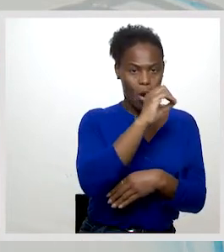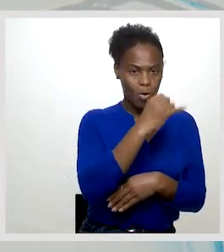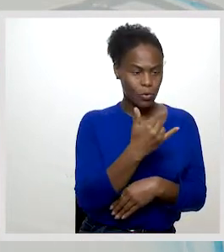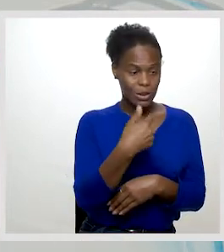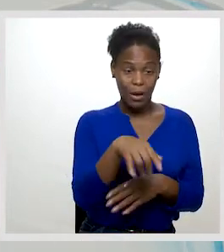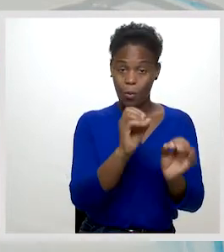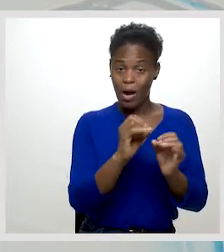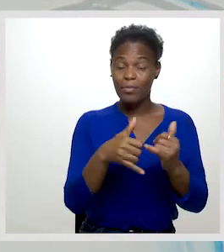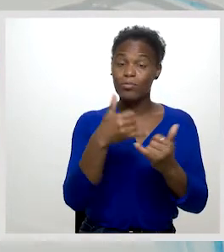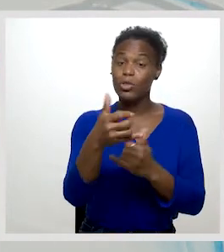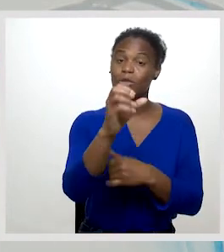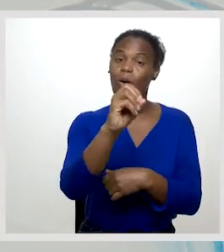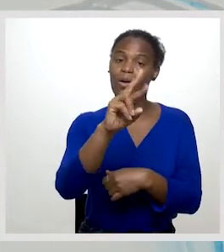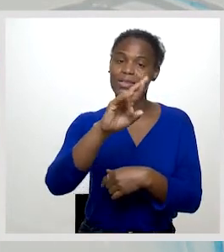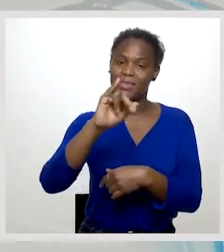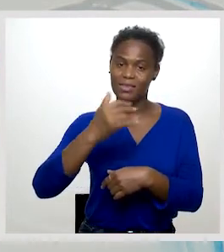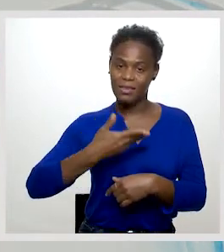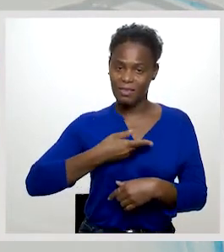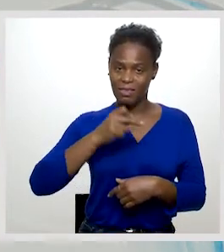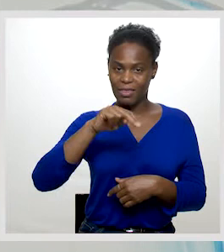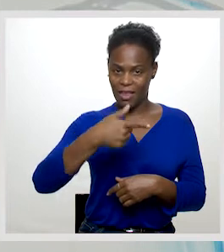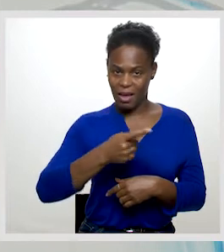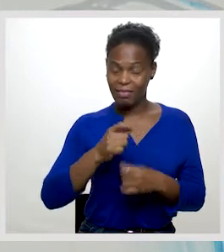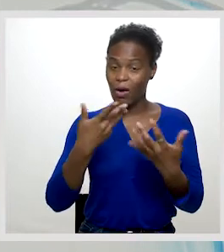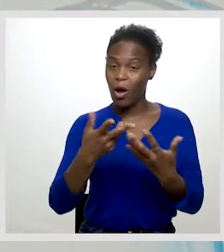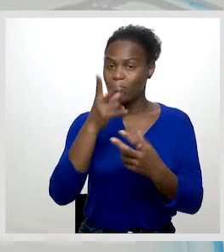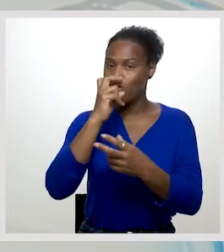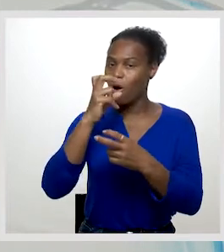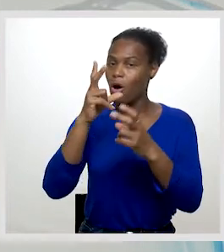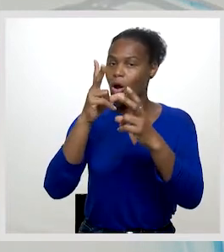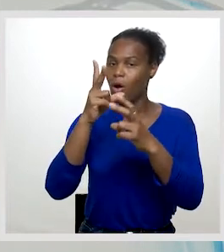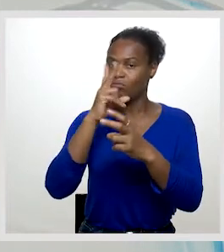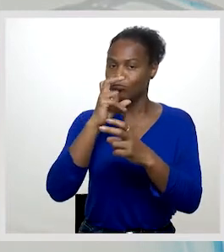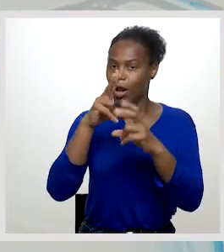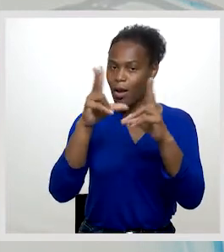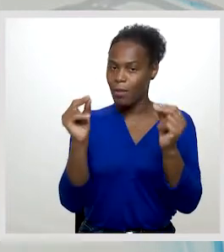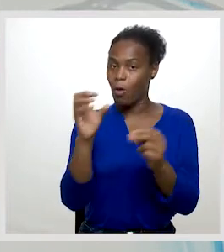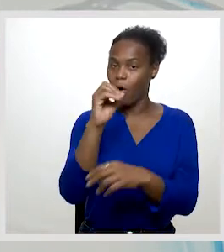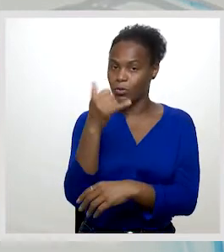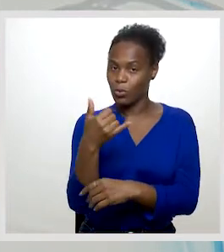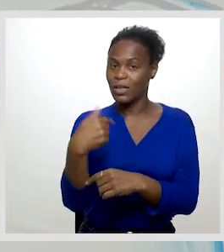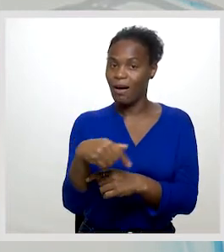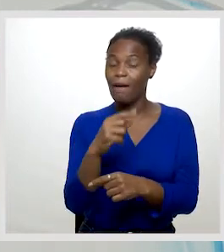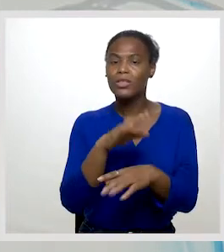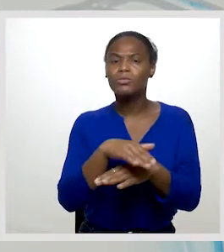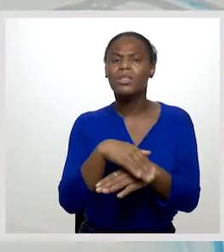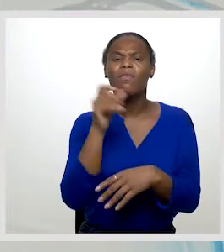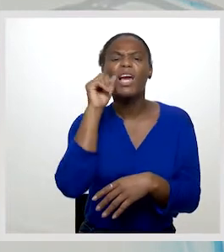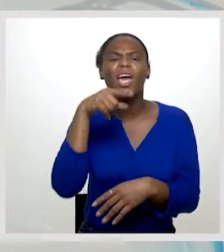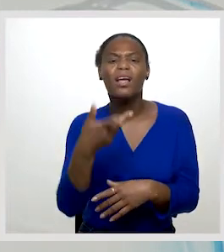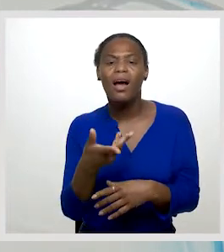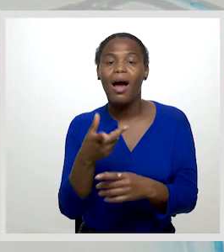oxidante veio existir oxigênio. E por que existiu esse oxigênio? Os responsáveis é o quê? São as